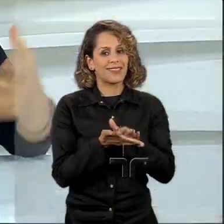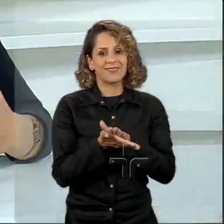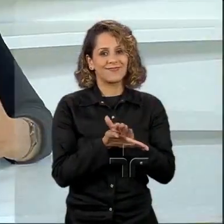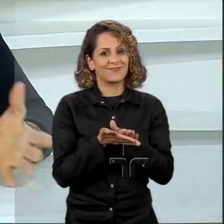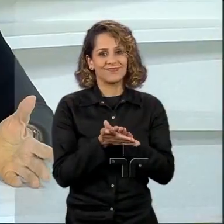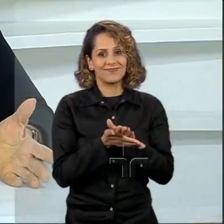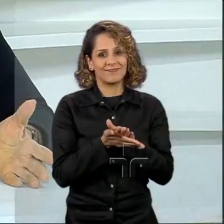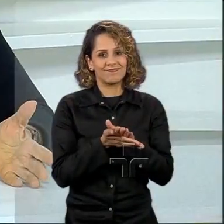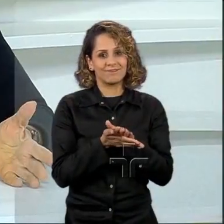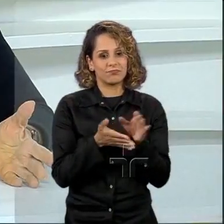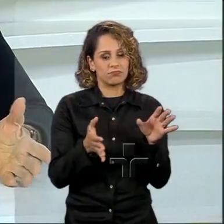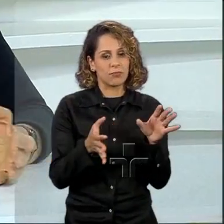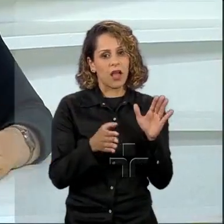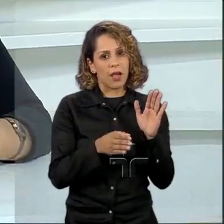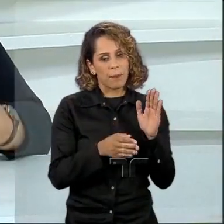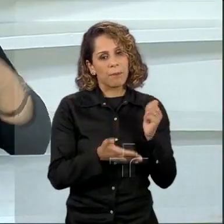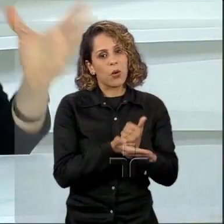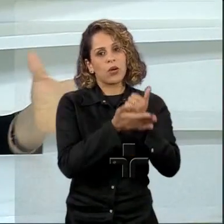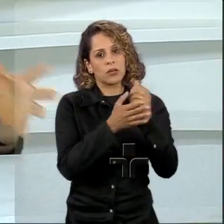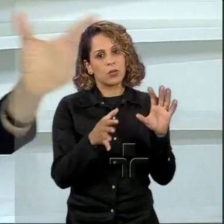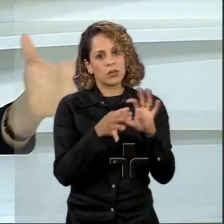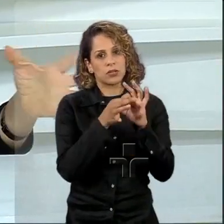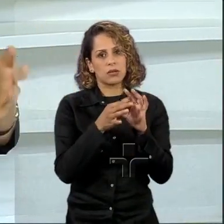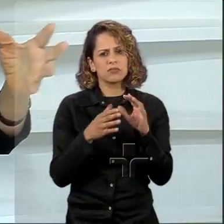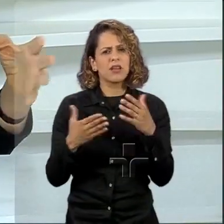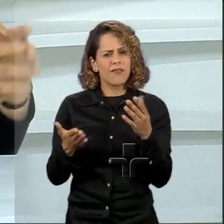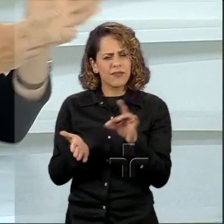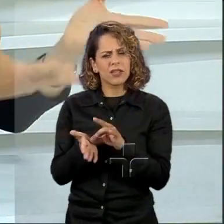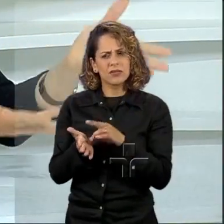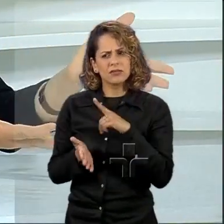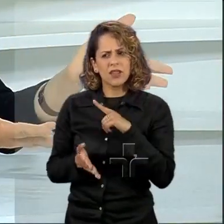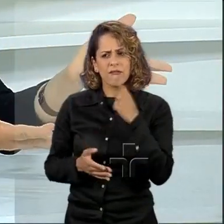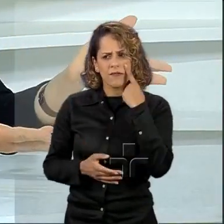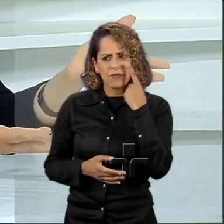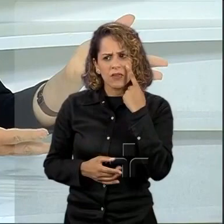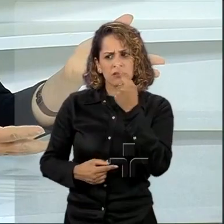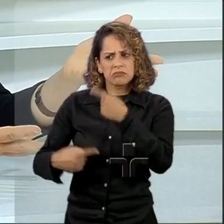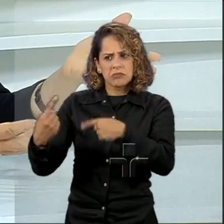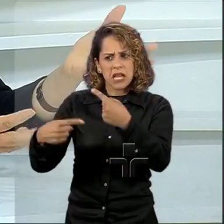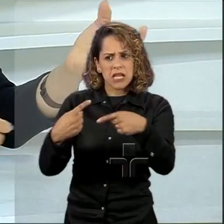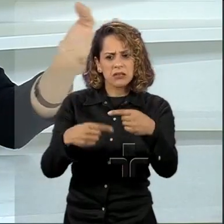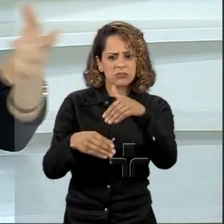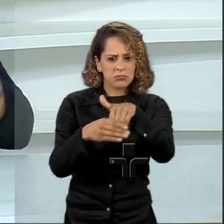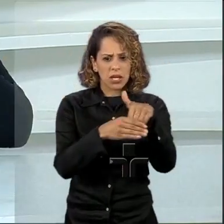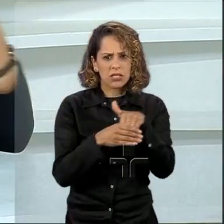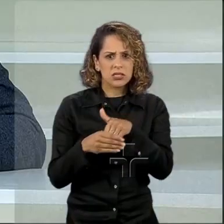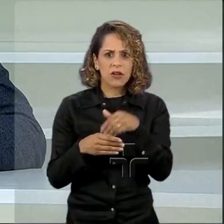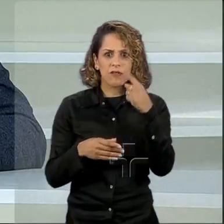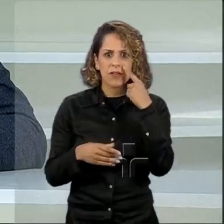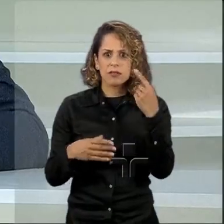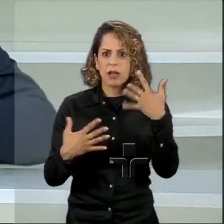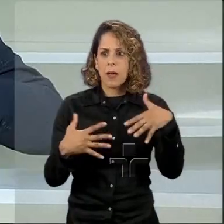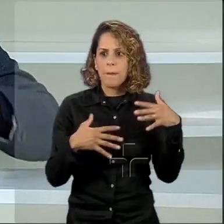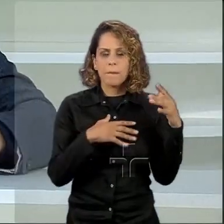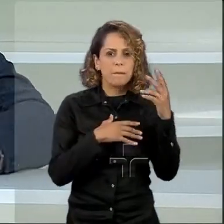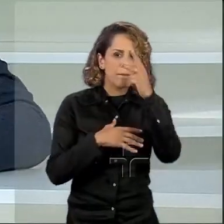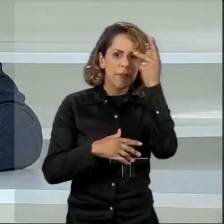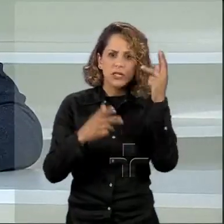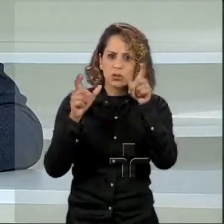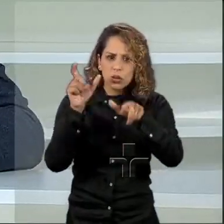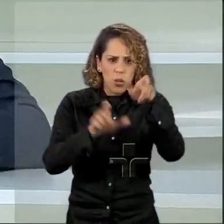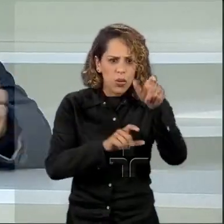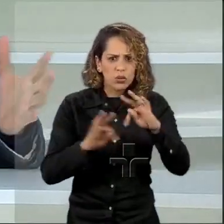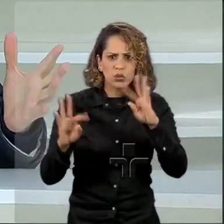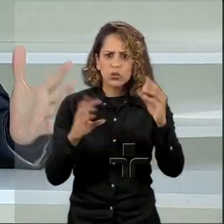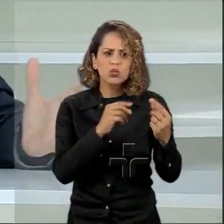fato... Esta eleição, gente, eu nunca vi tanta gente discutindo candidato proporcional. Começou. Né? Sugerindo, e as pessoas sugerindo por rede